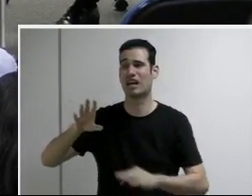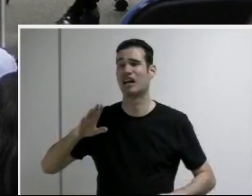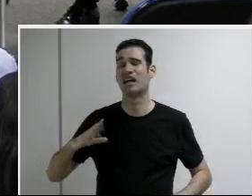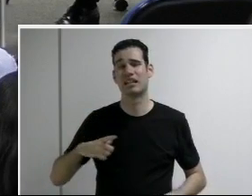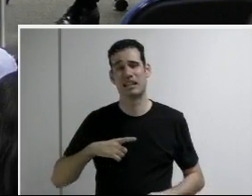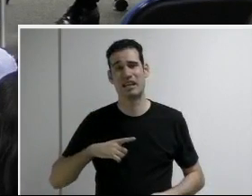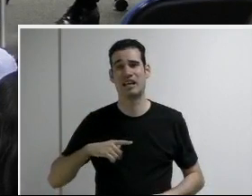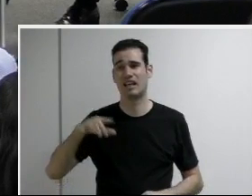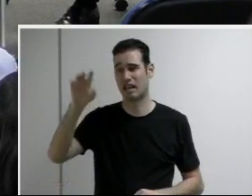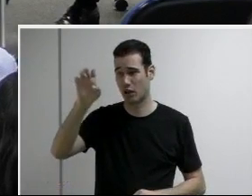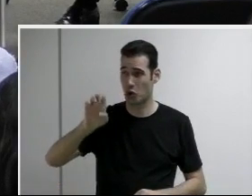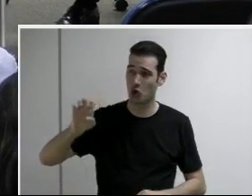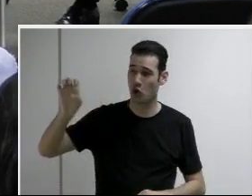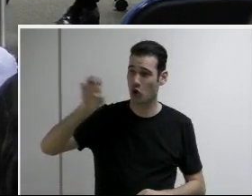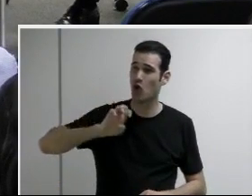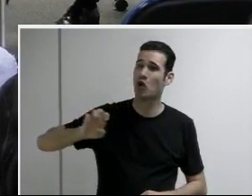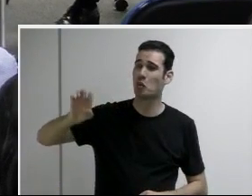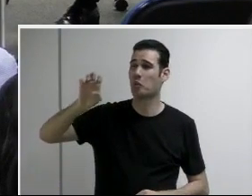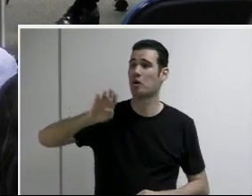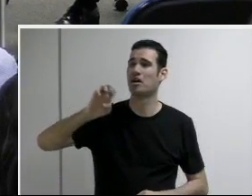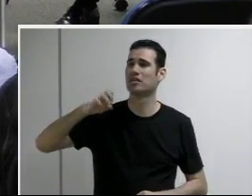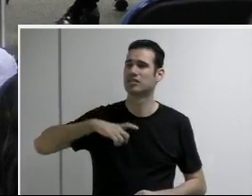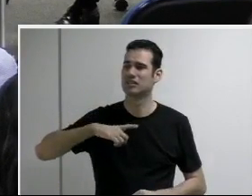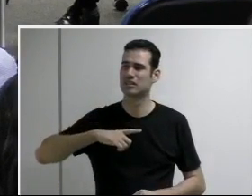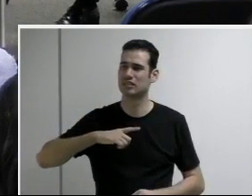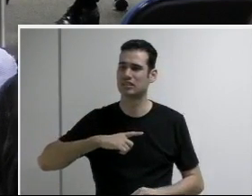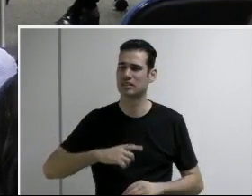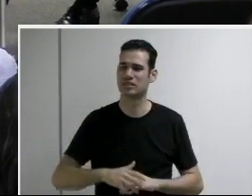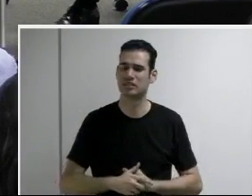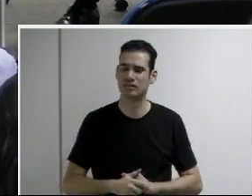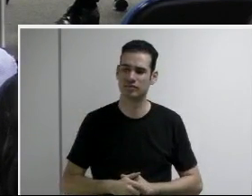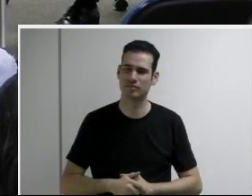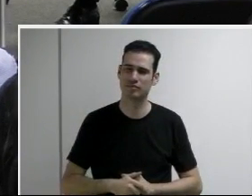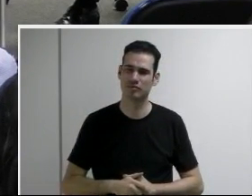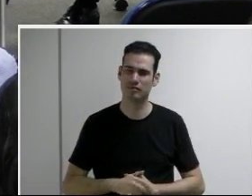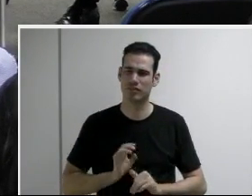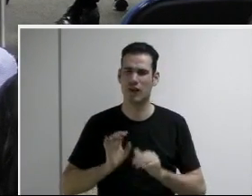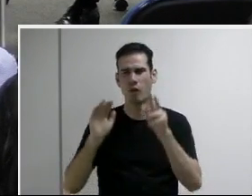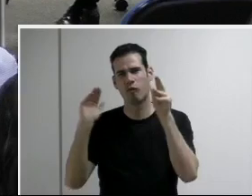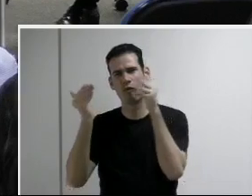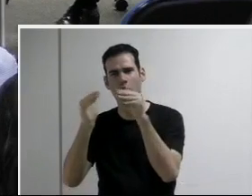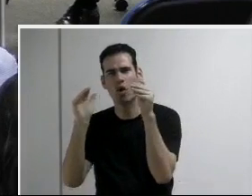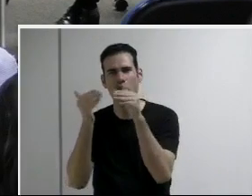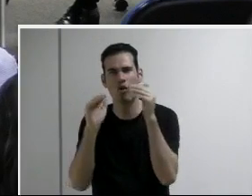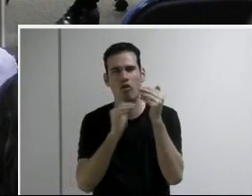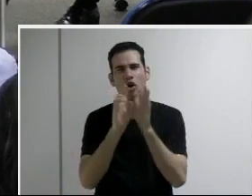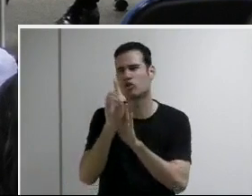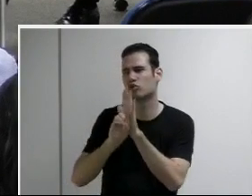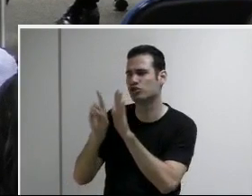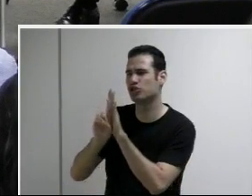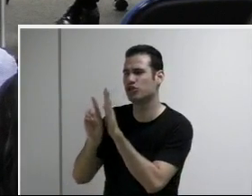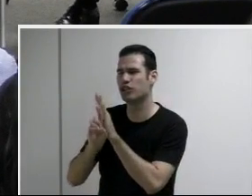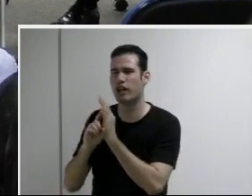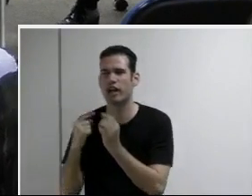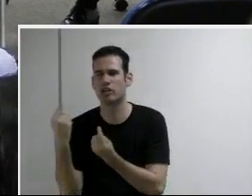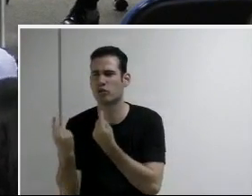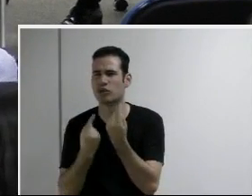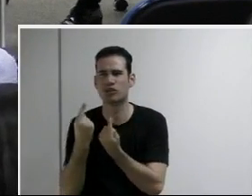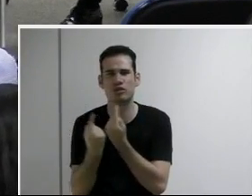uma abordagem bastante intervencionista, bastante focada nos direitos individuais e